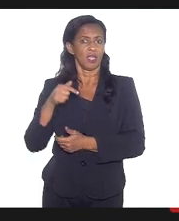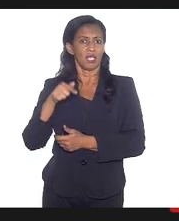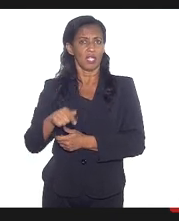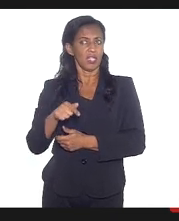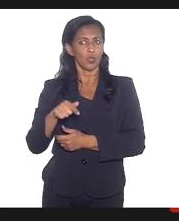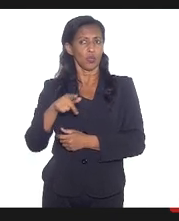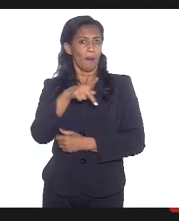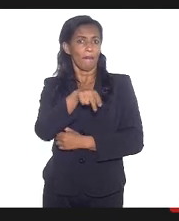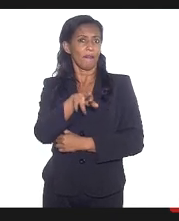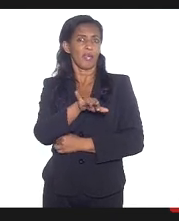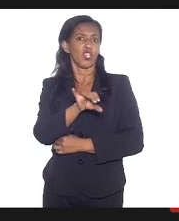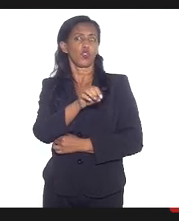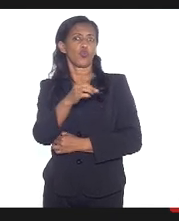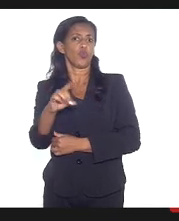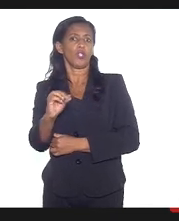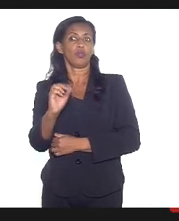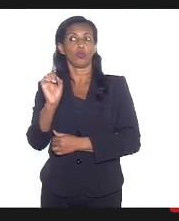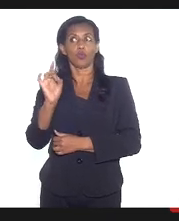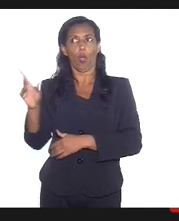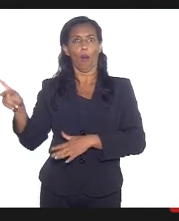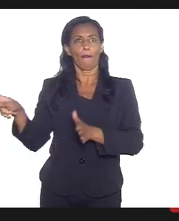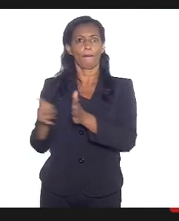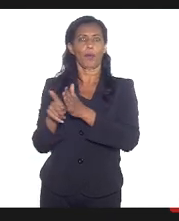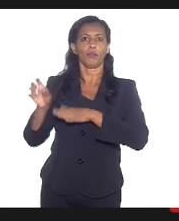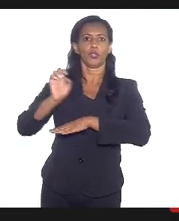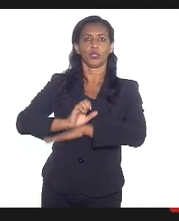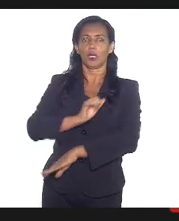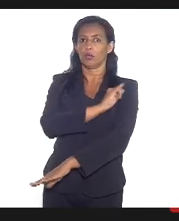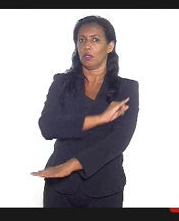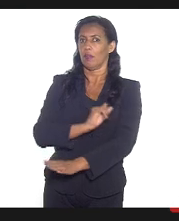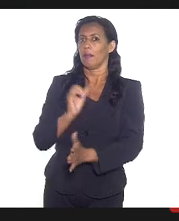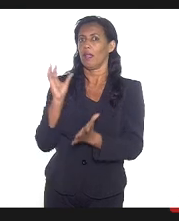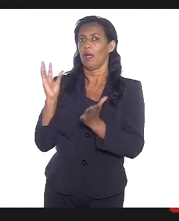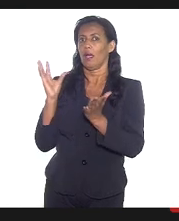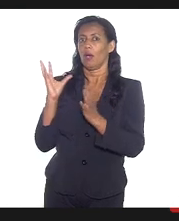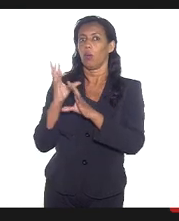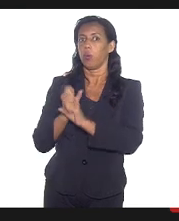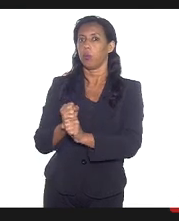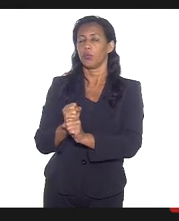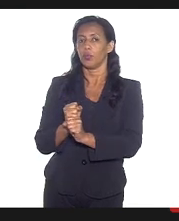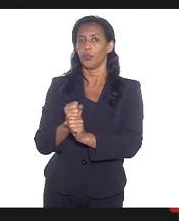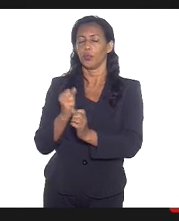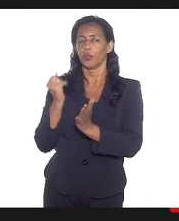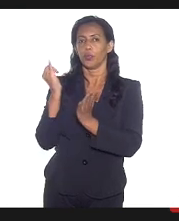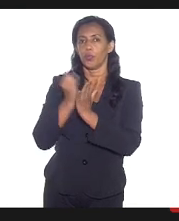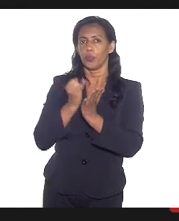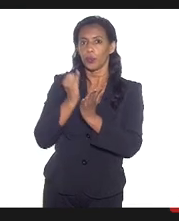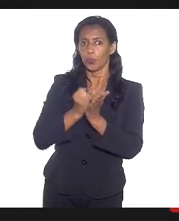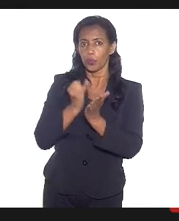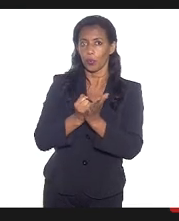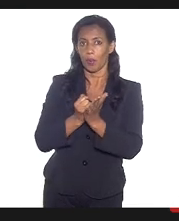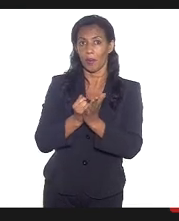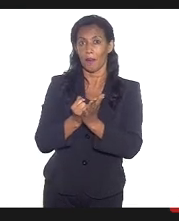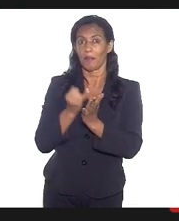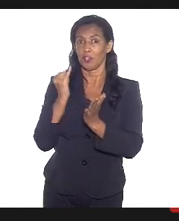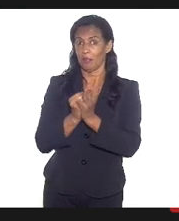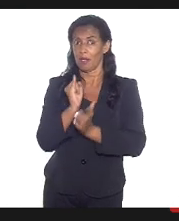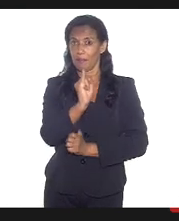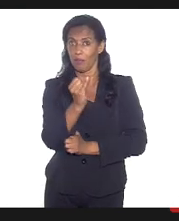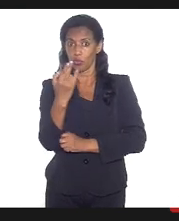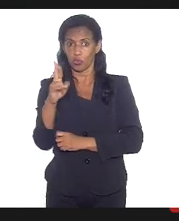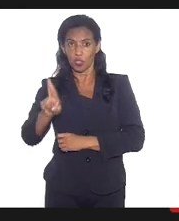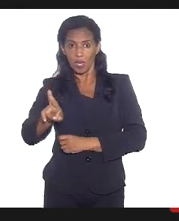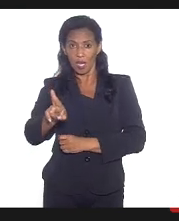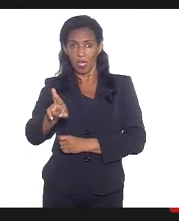prejuízo somente do Estado do Rio de Janeiro. Não é só pelas receitas não tributárias. Várias situações aqui abarcam imposto de renda e,